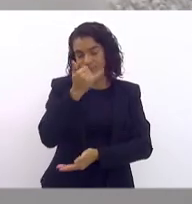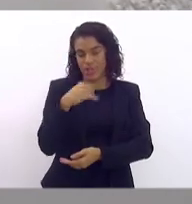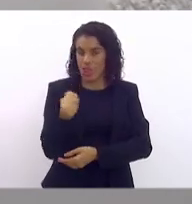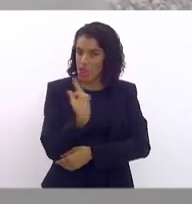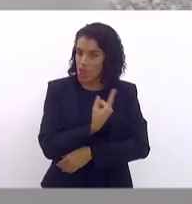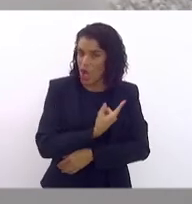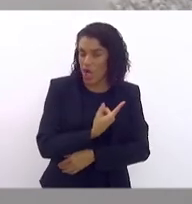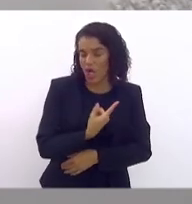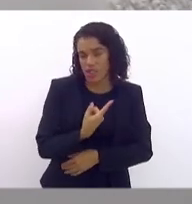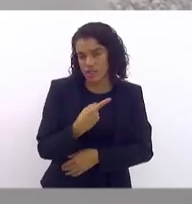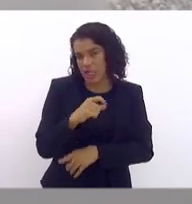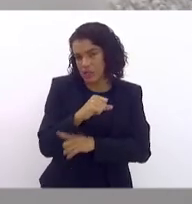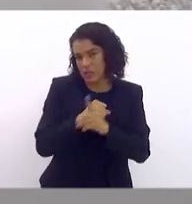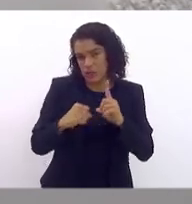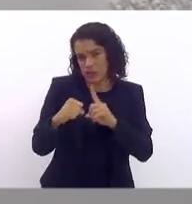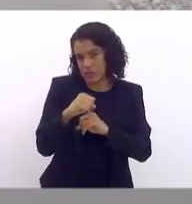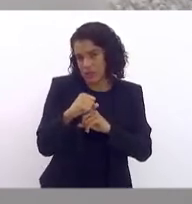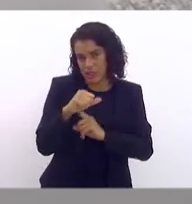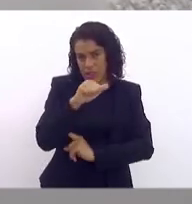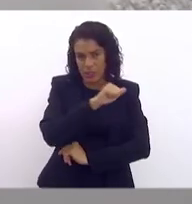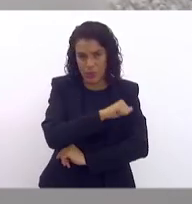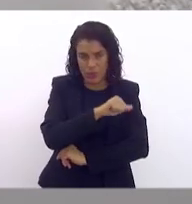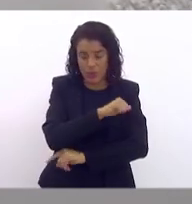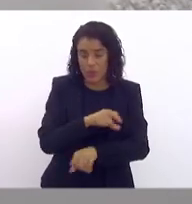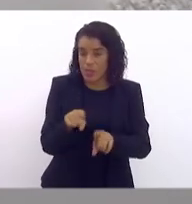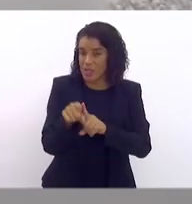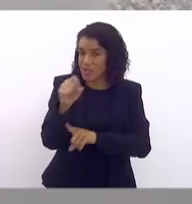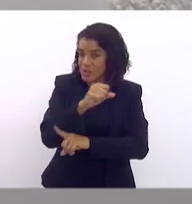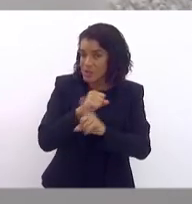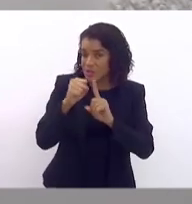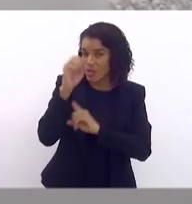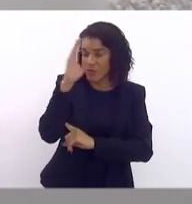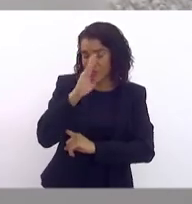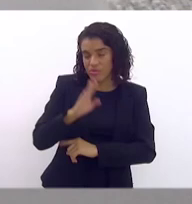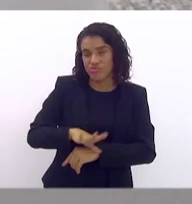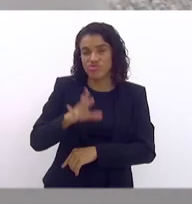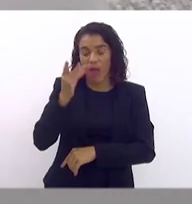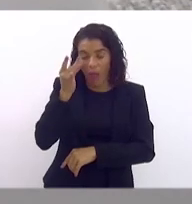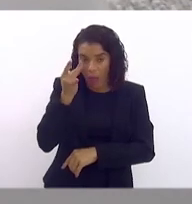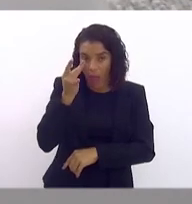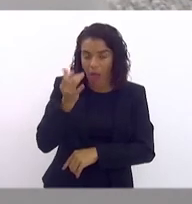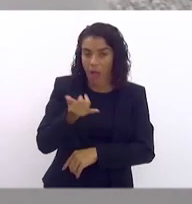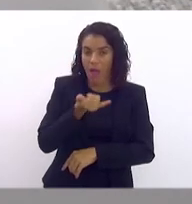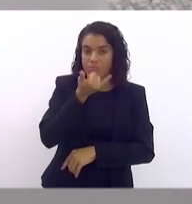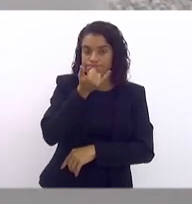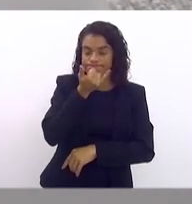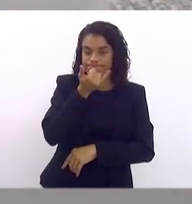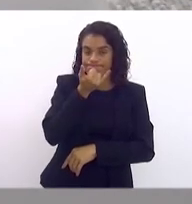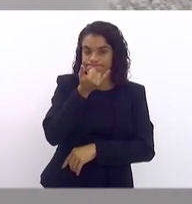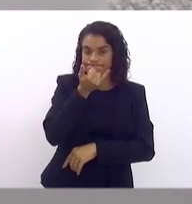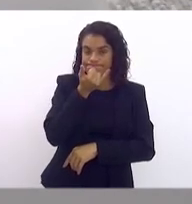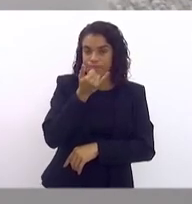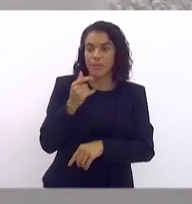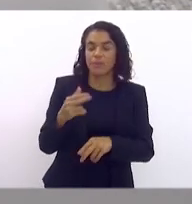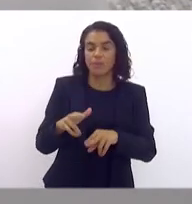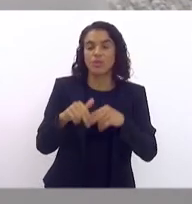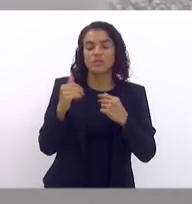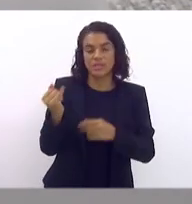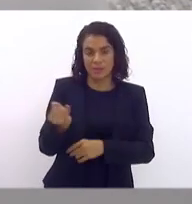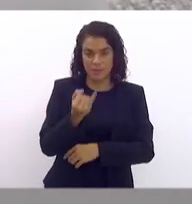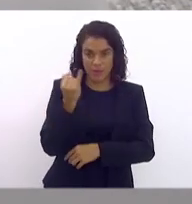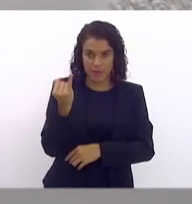todos sociedade Fluminense e Brasileira hoje vem vivenciando tá isso importante a gente